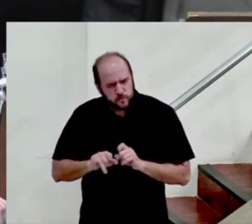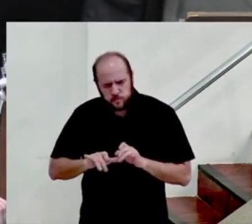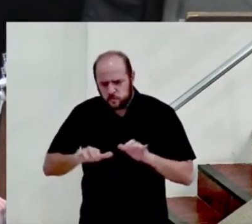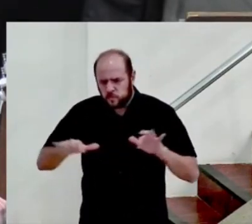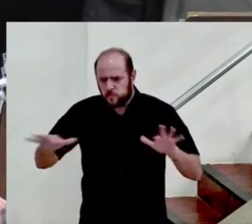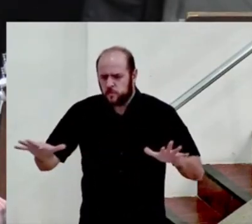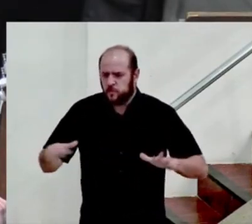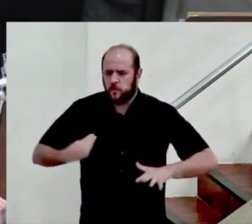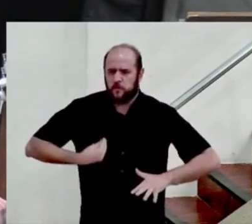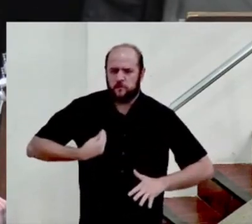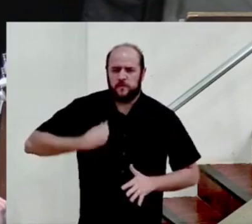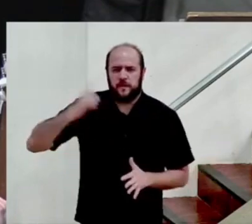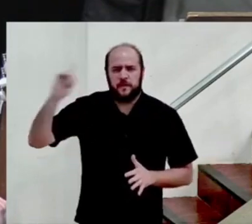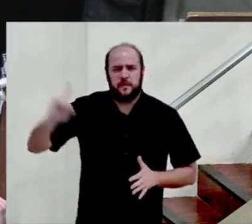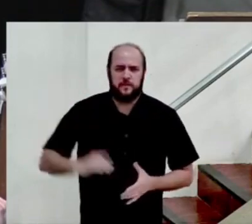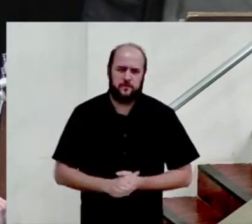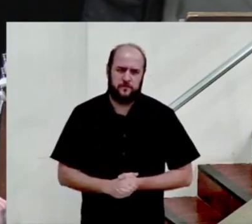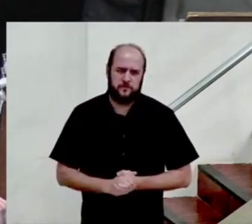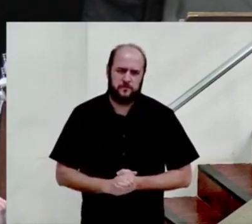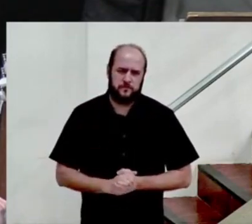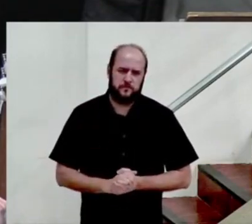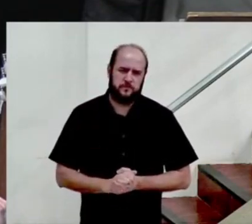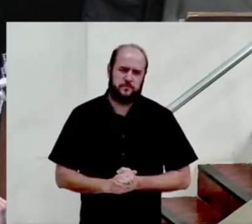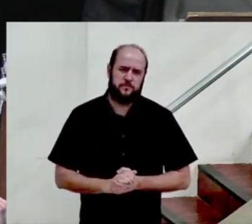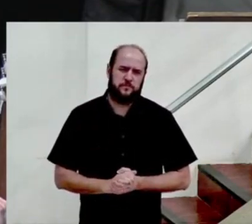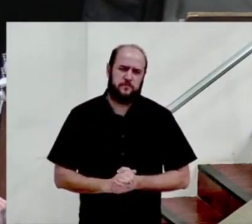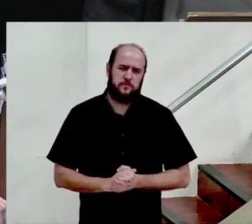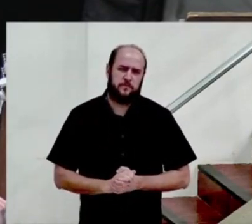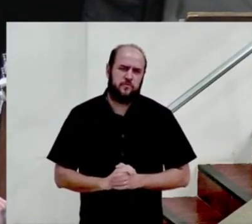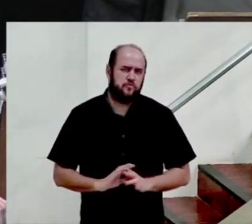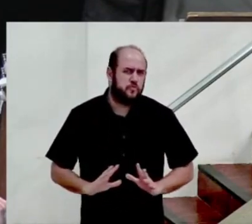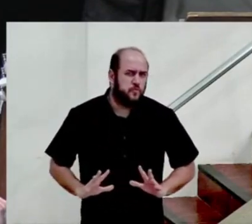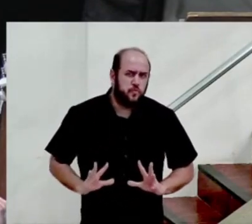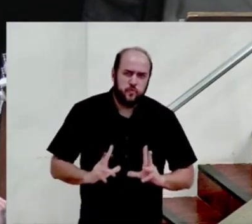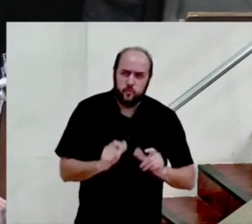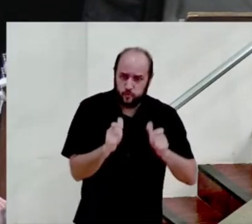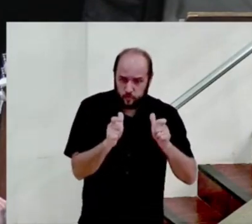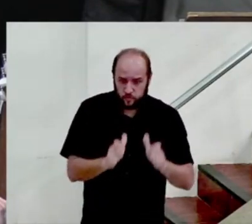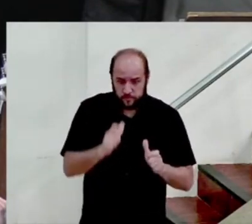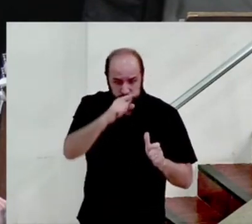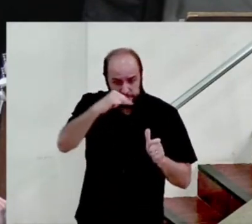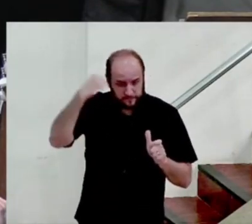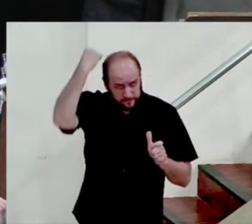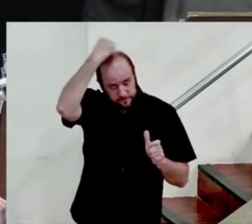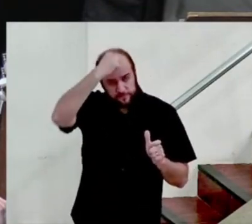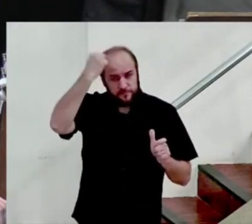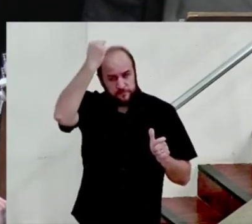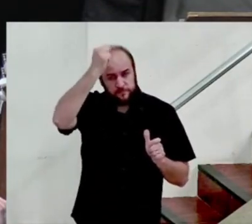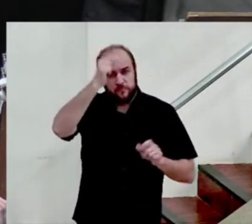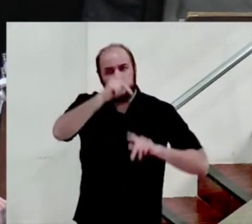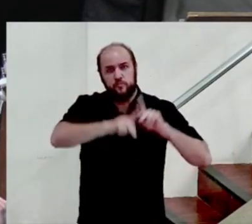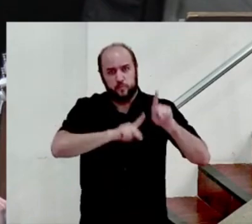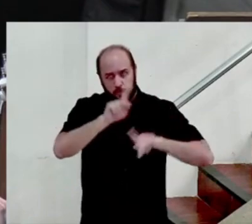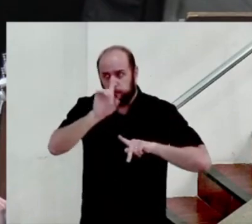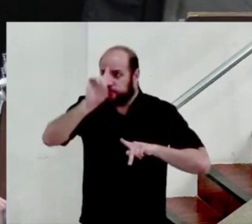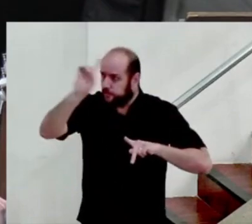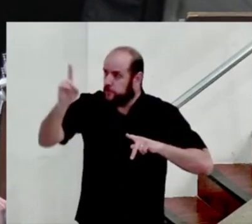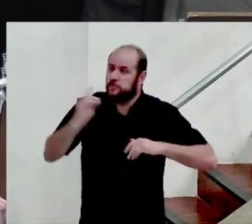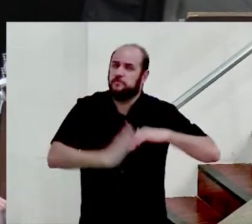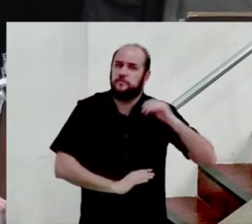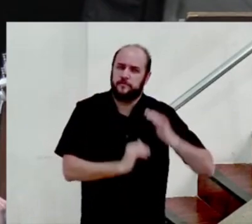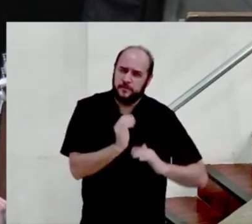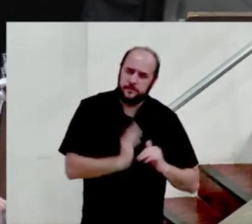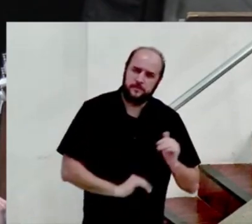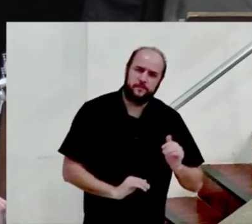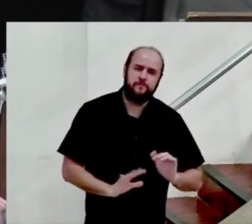de Deus. Todo santuário que o povo de Deus ergueu ao longo da história,